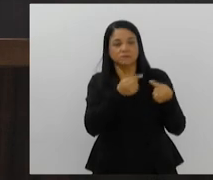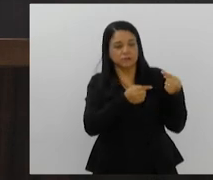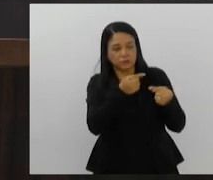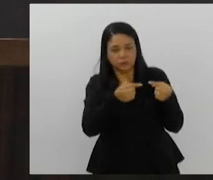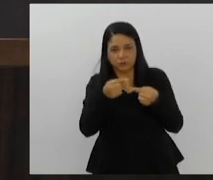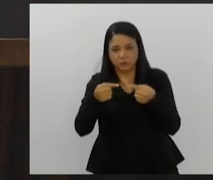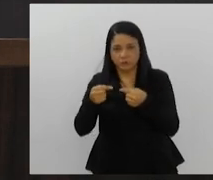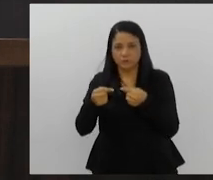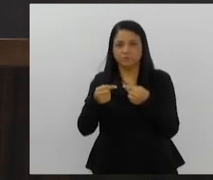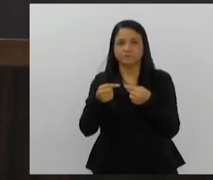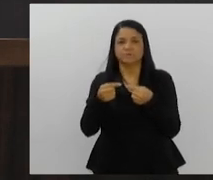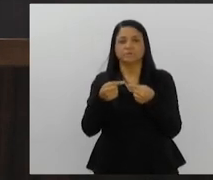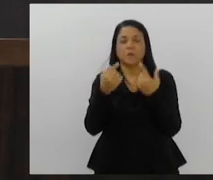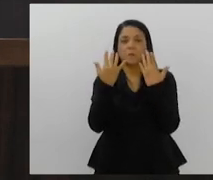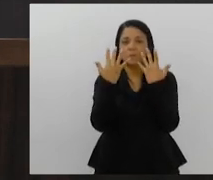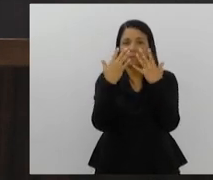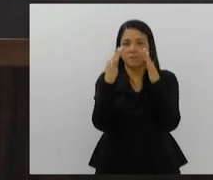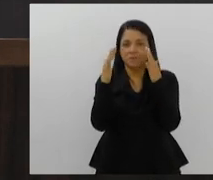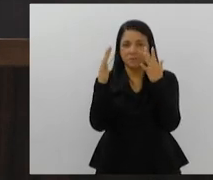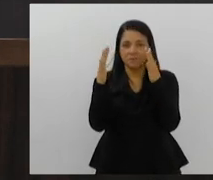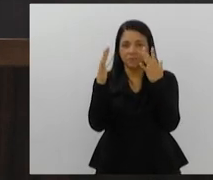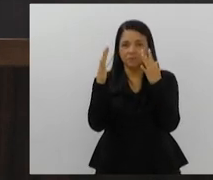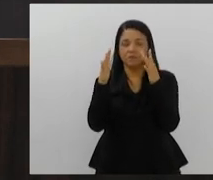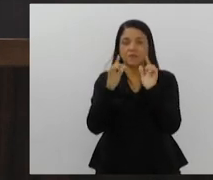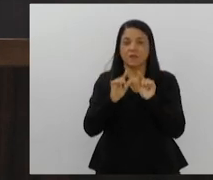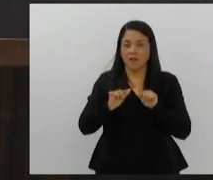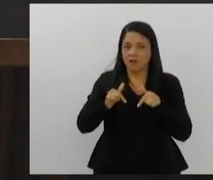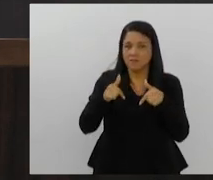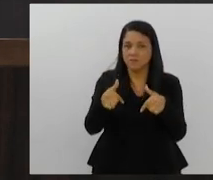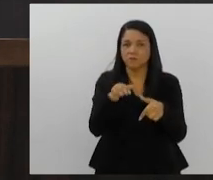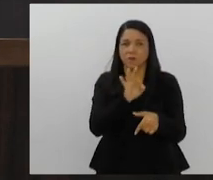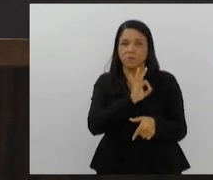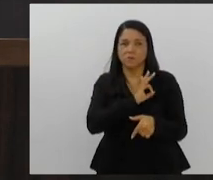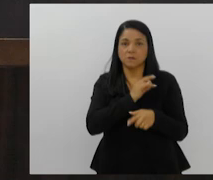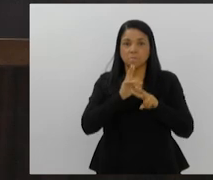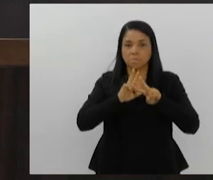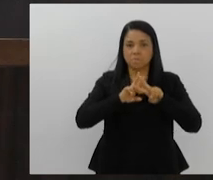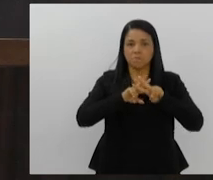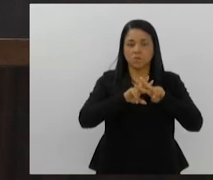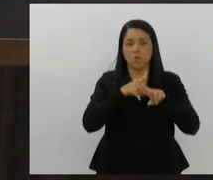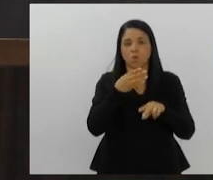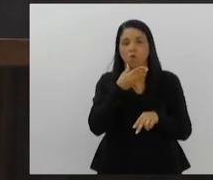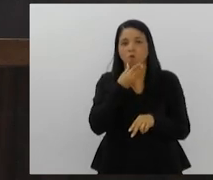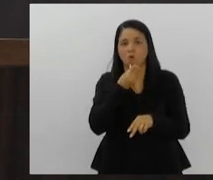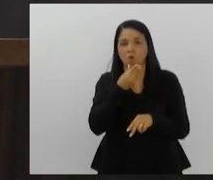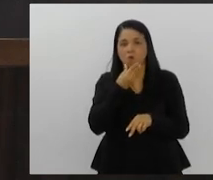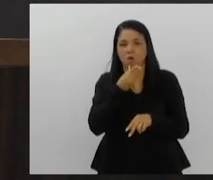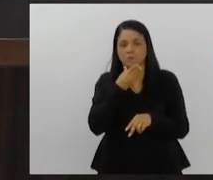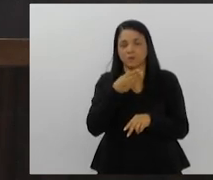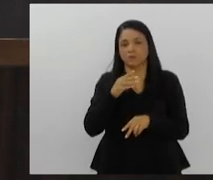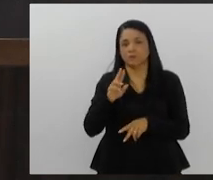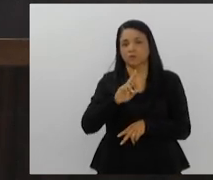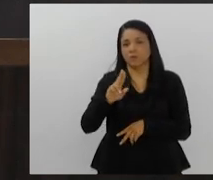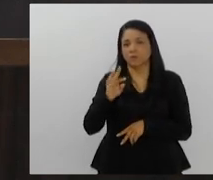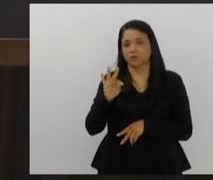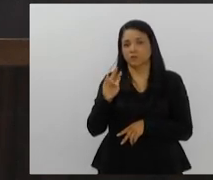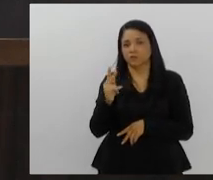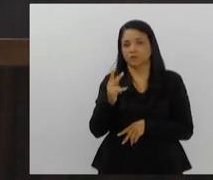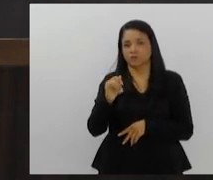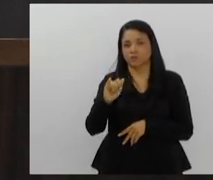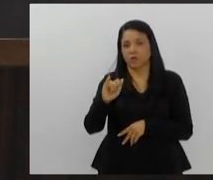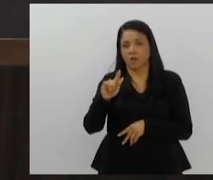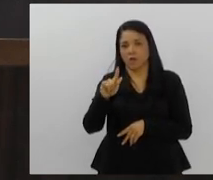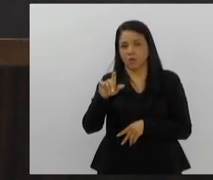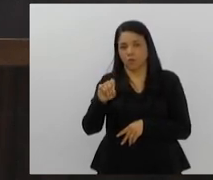Renata, aqui parabenizar a ação da polícia hoje, que prendeu um homem, por nome de Tiago dos Santos Silva,